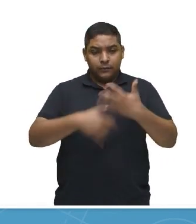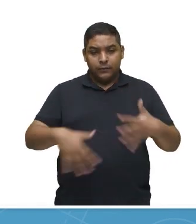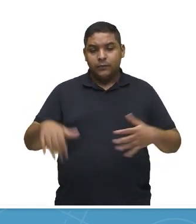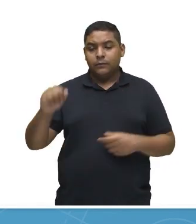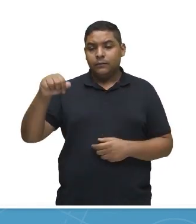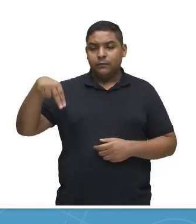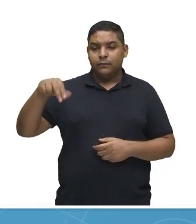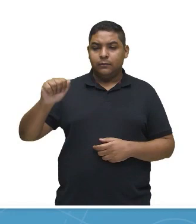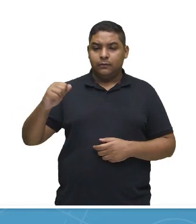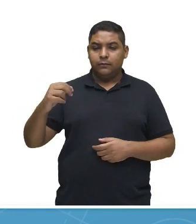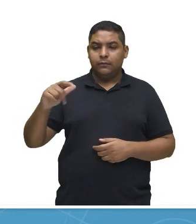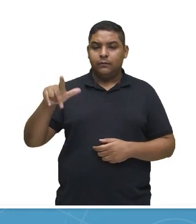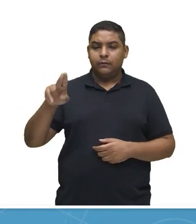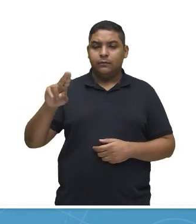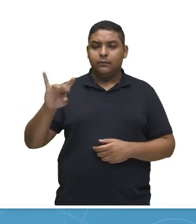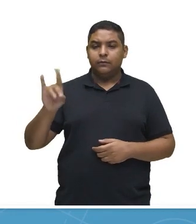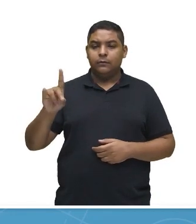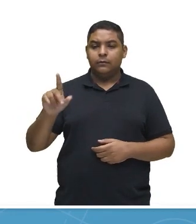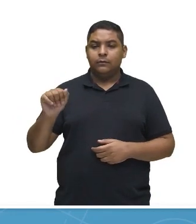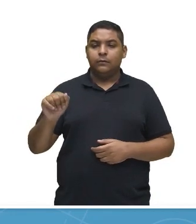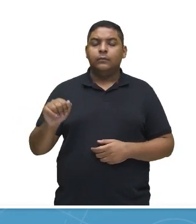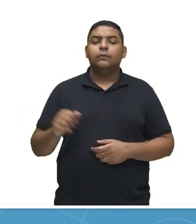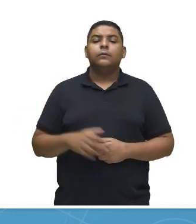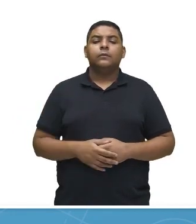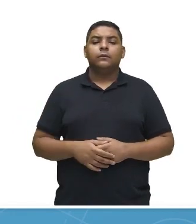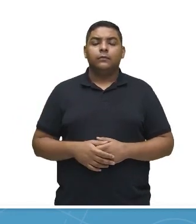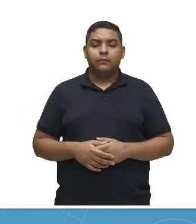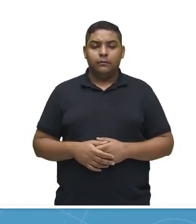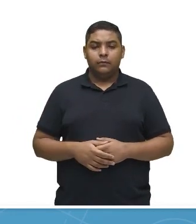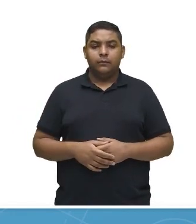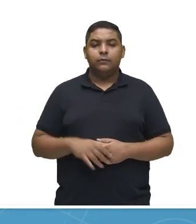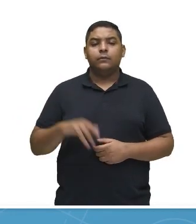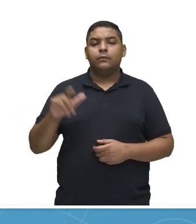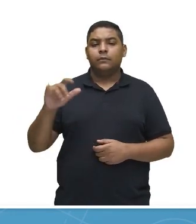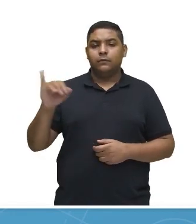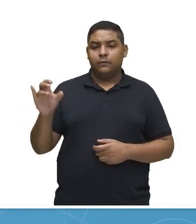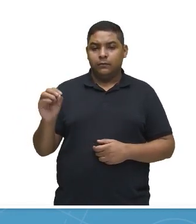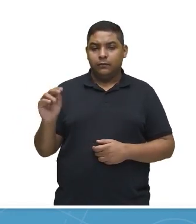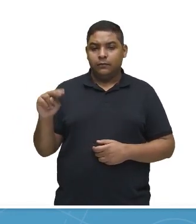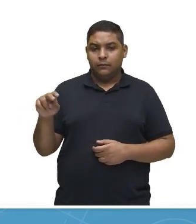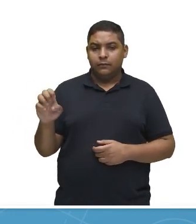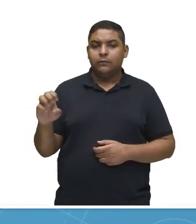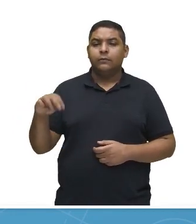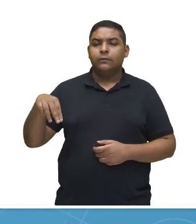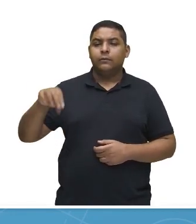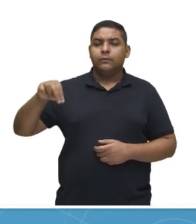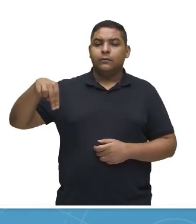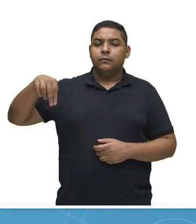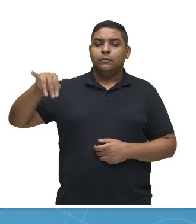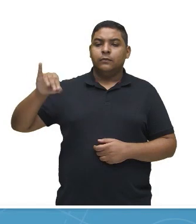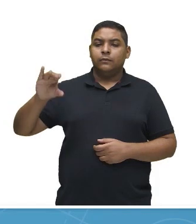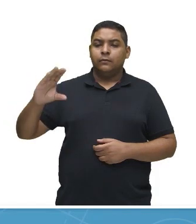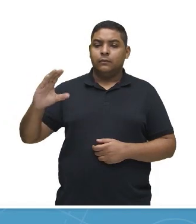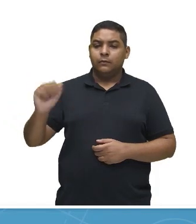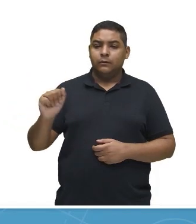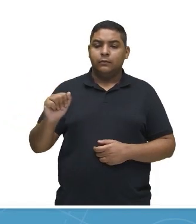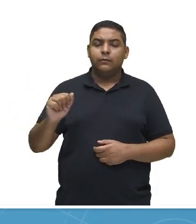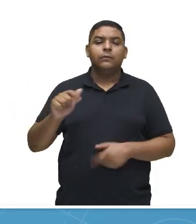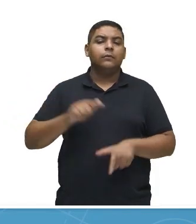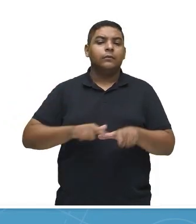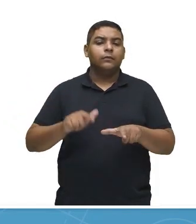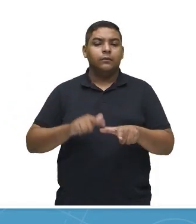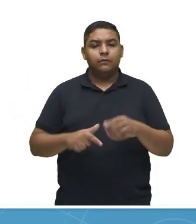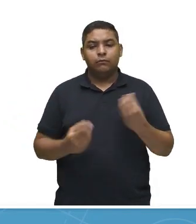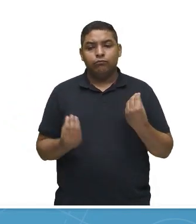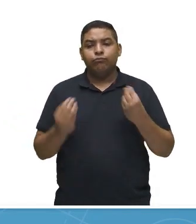Luísa, o Anderson, o Johnny, a Mônica, ó, eles marcaram tudo letra D. Tá?